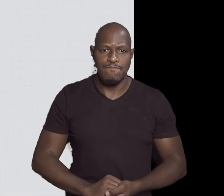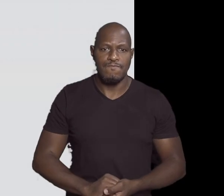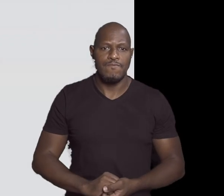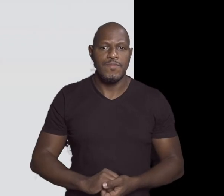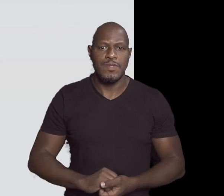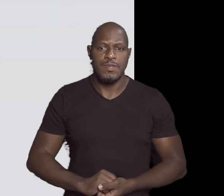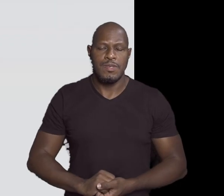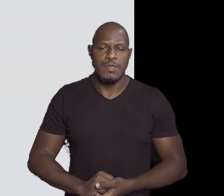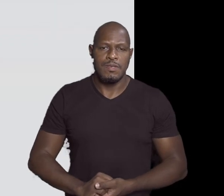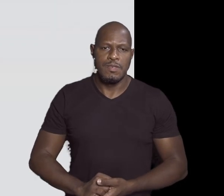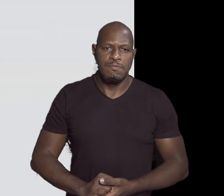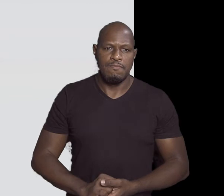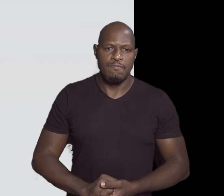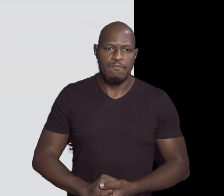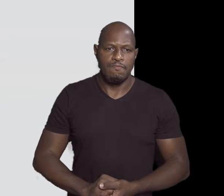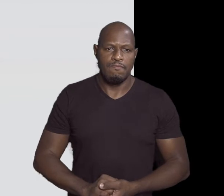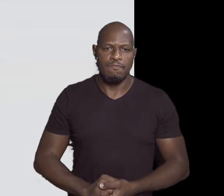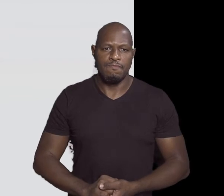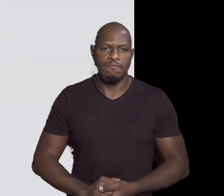que